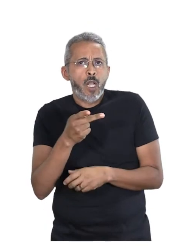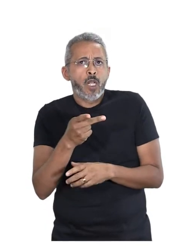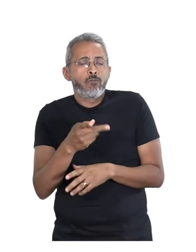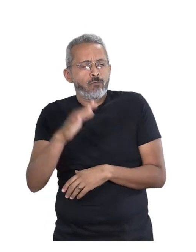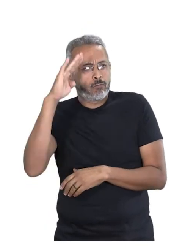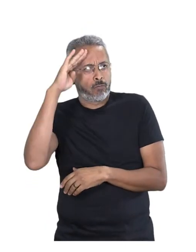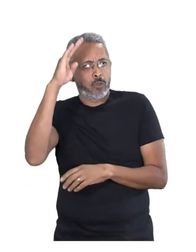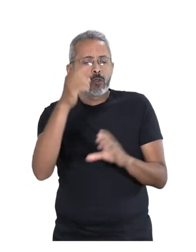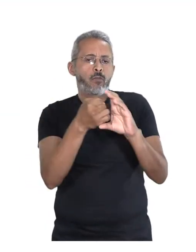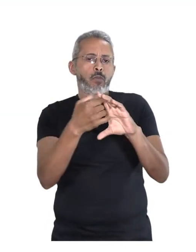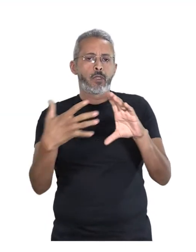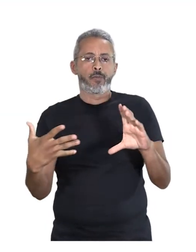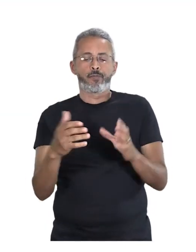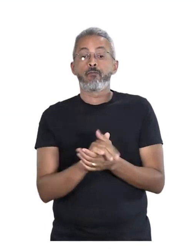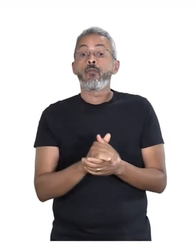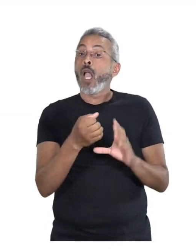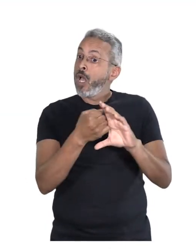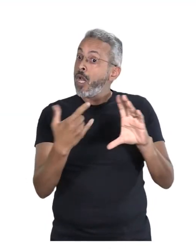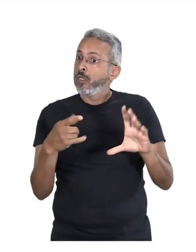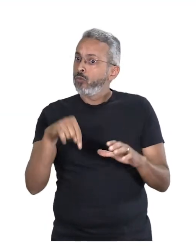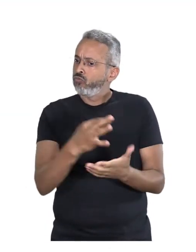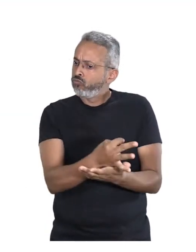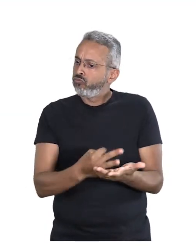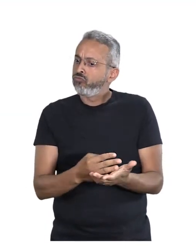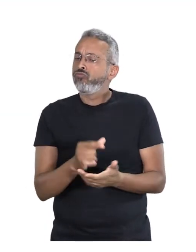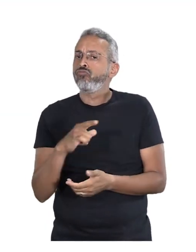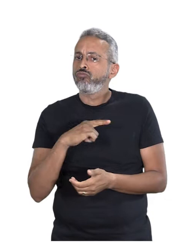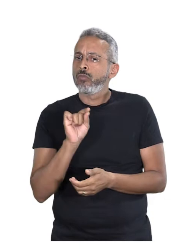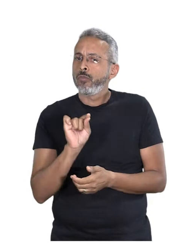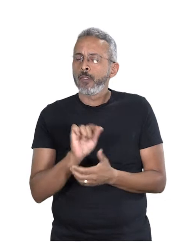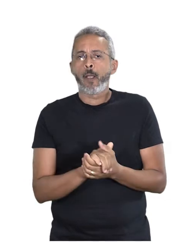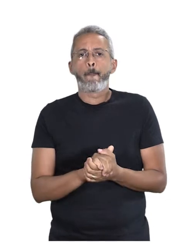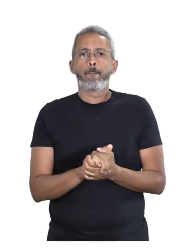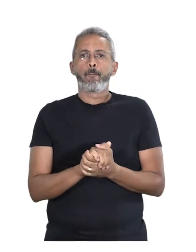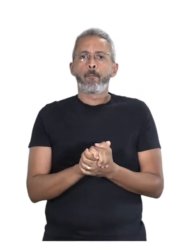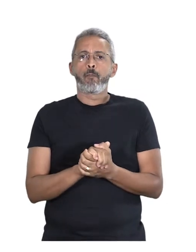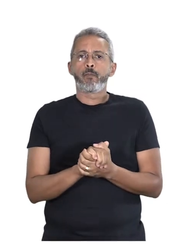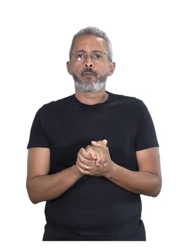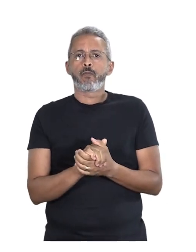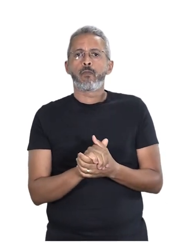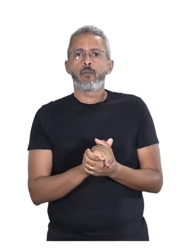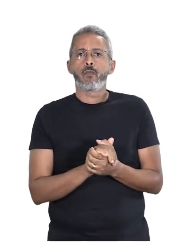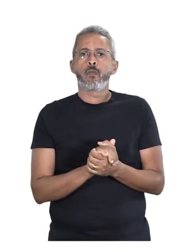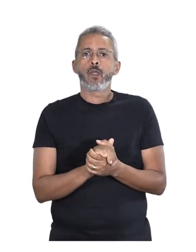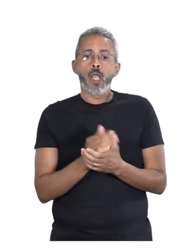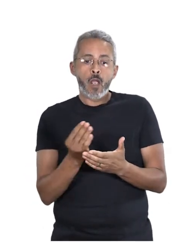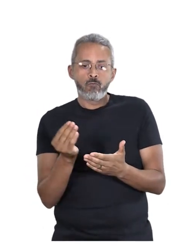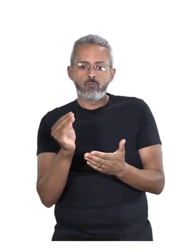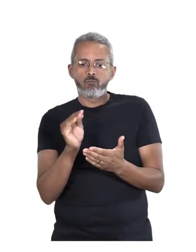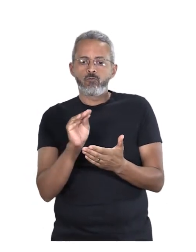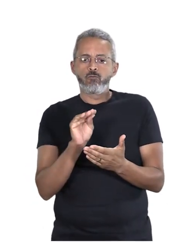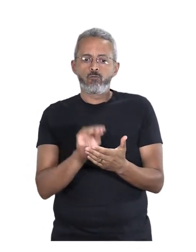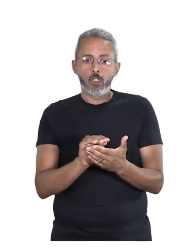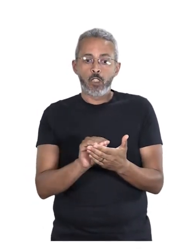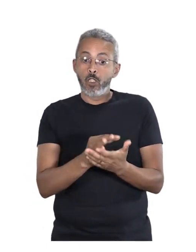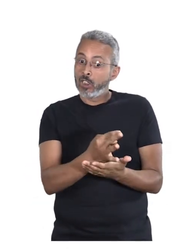principais características. As principais características do texto dissertativo argumentativo são presença